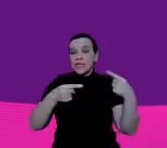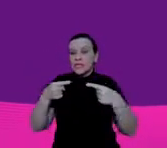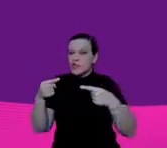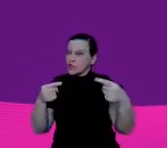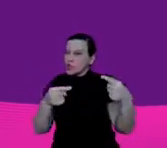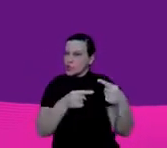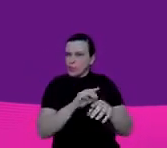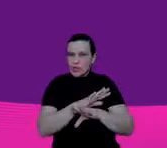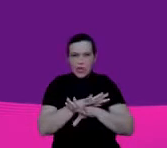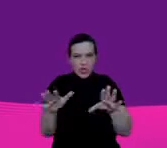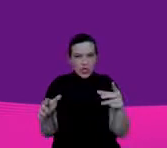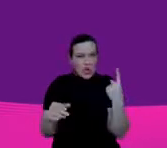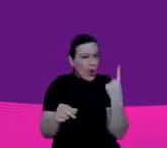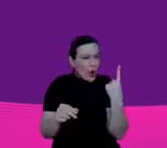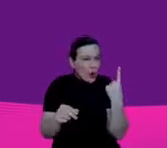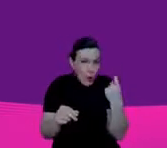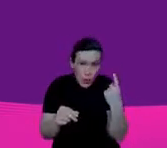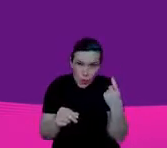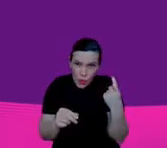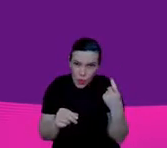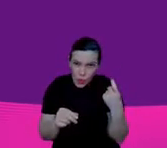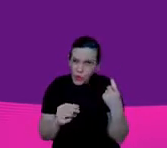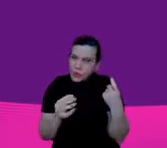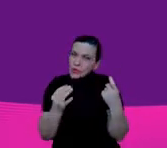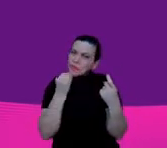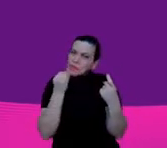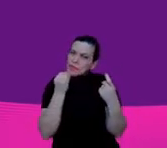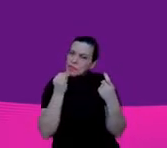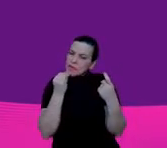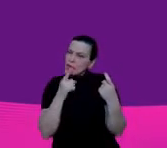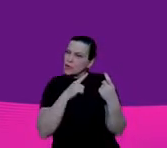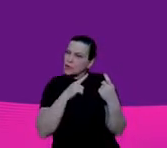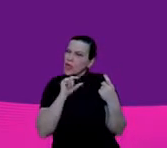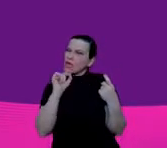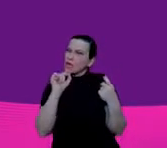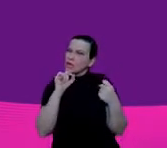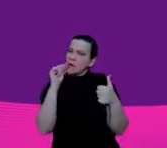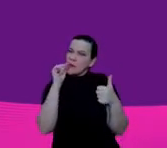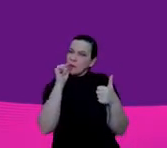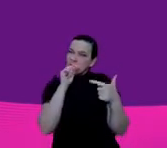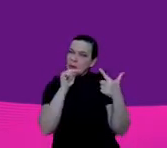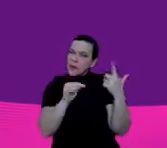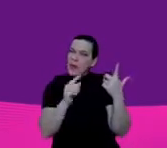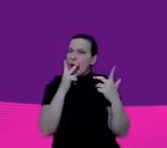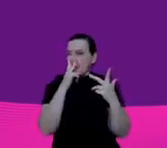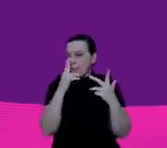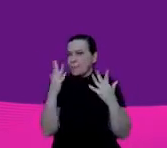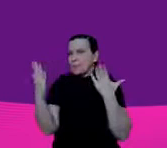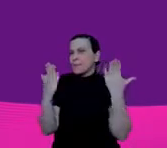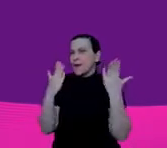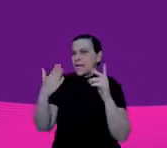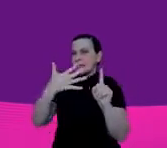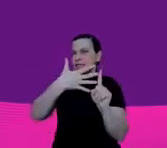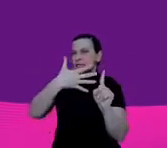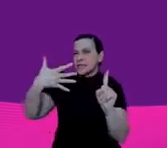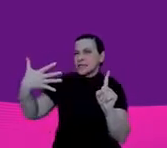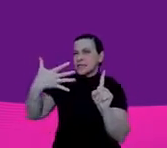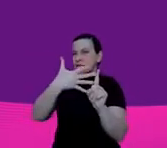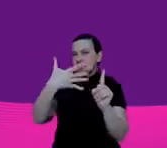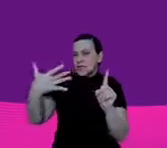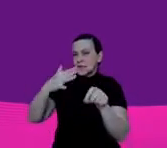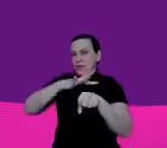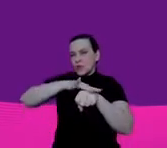de Parkinson ou se, na verdade, a gente tem uma síndrome, né? Uma síndrome, várias doenças diferentes que